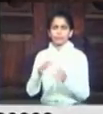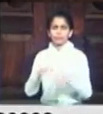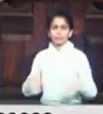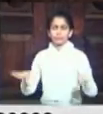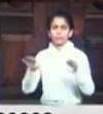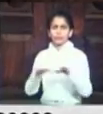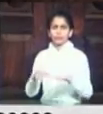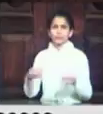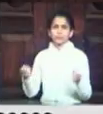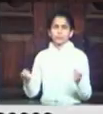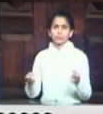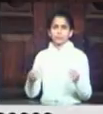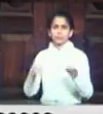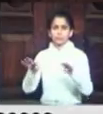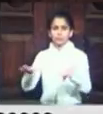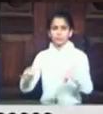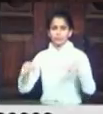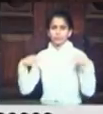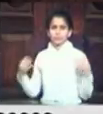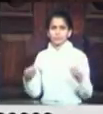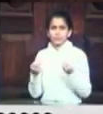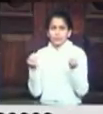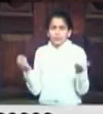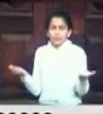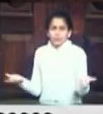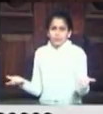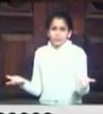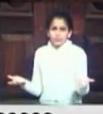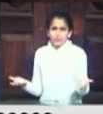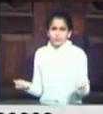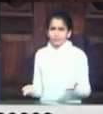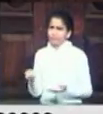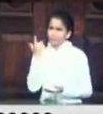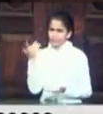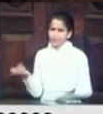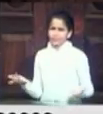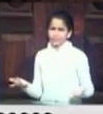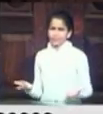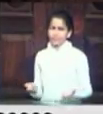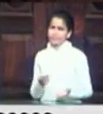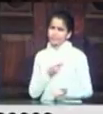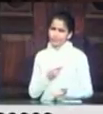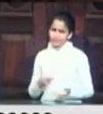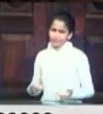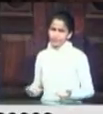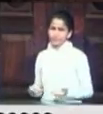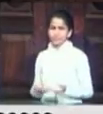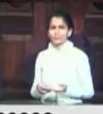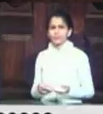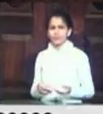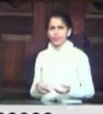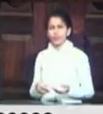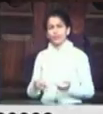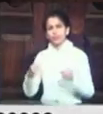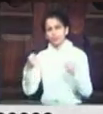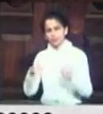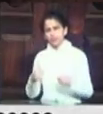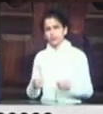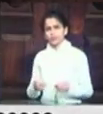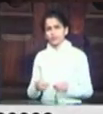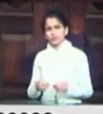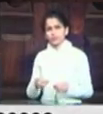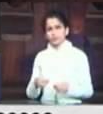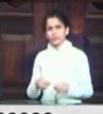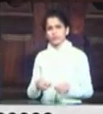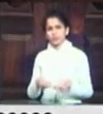Ora, então, senhor presidente, é preciso que as entidades representativas